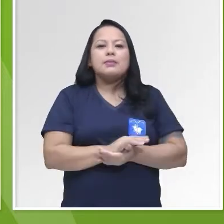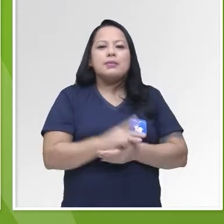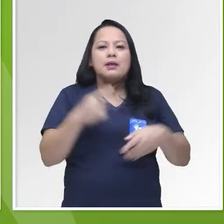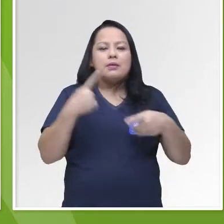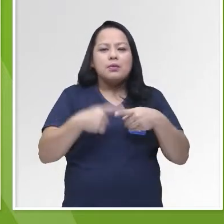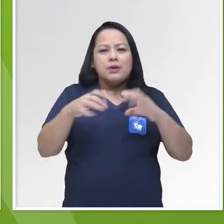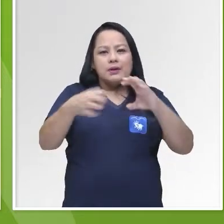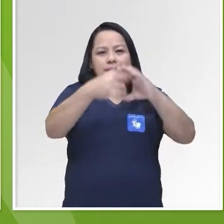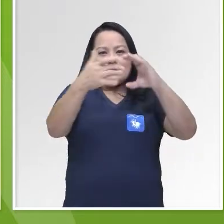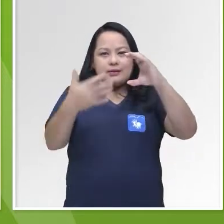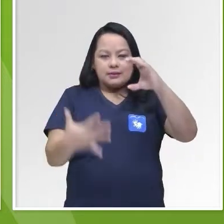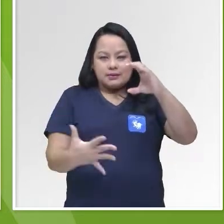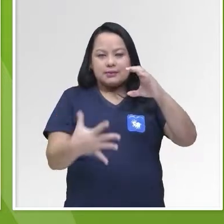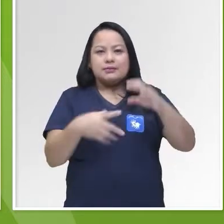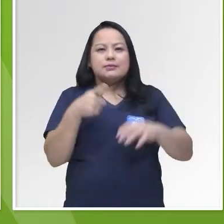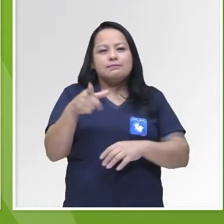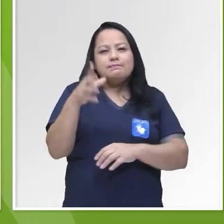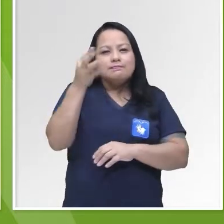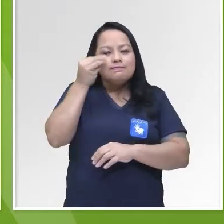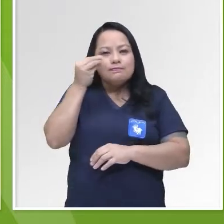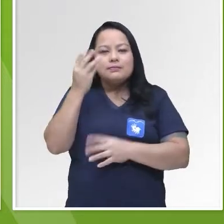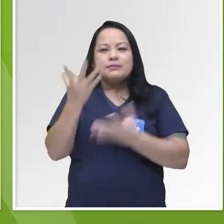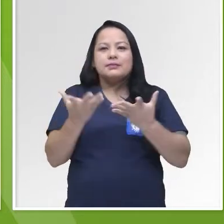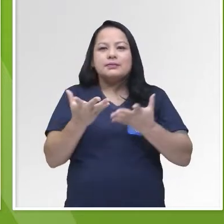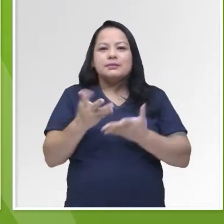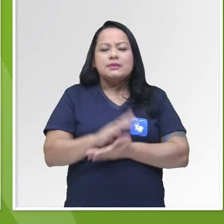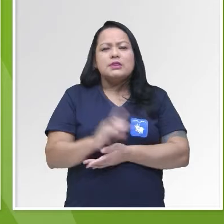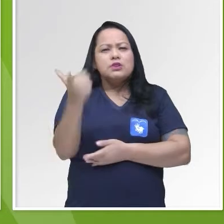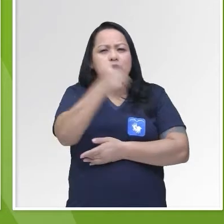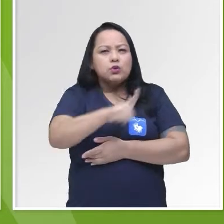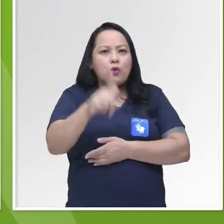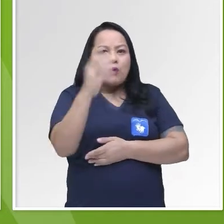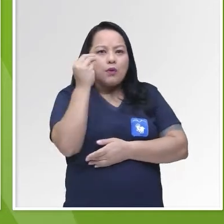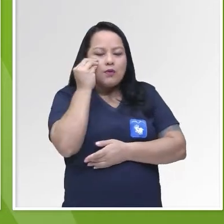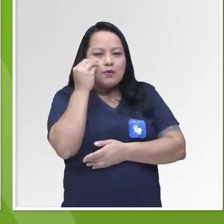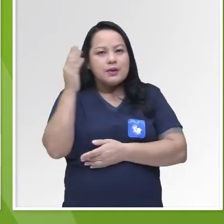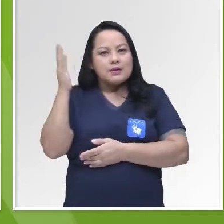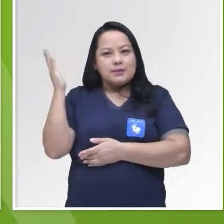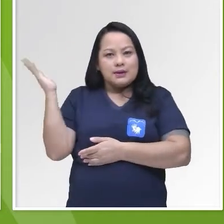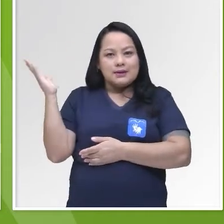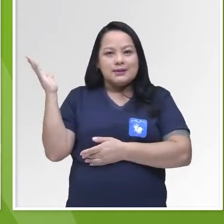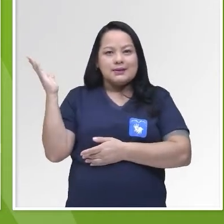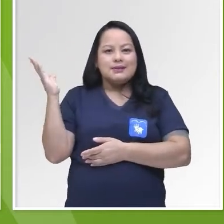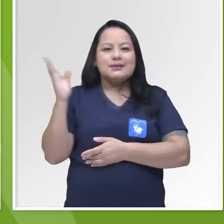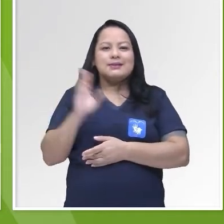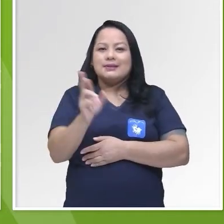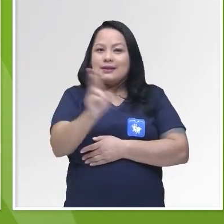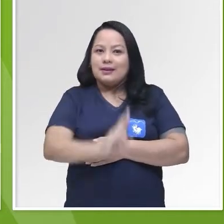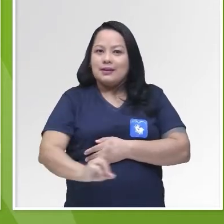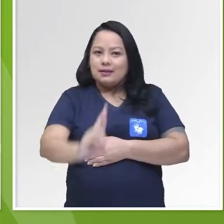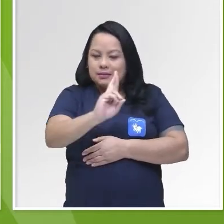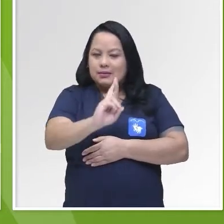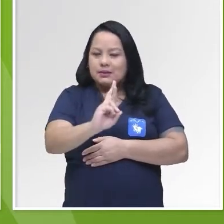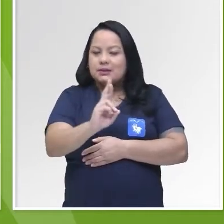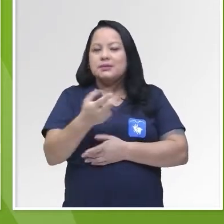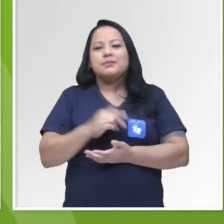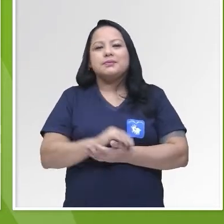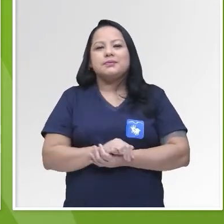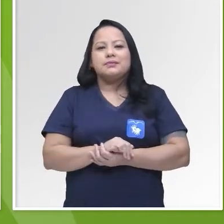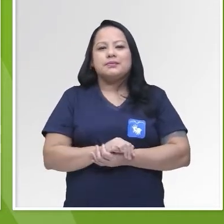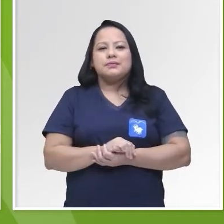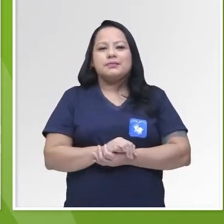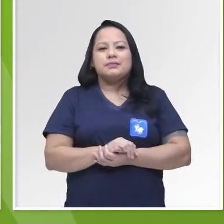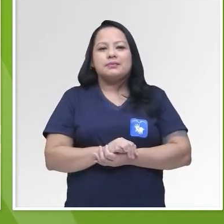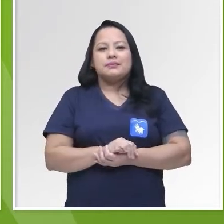dessas características, quando vocês olharem novamente para essa representação, para